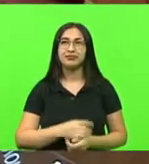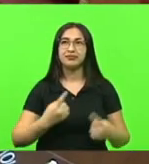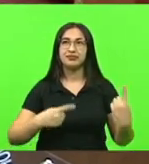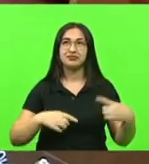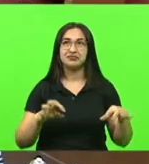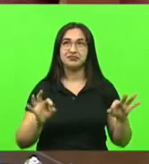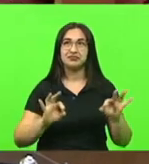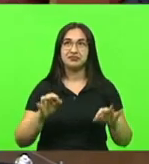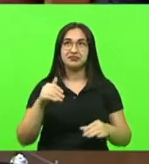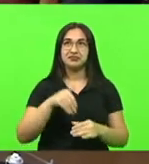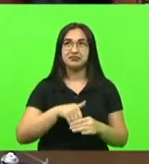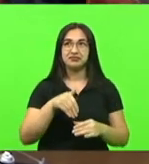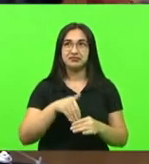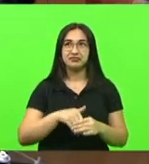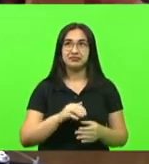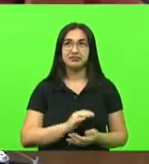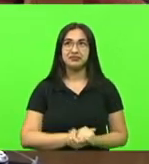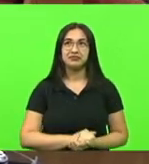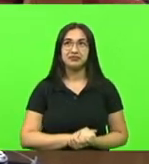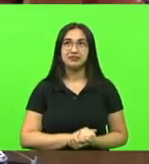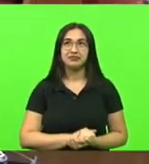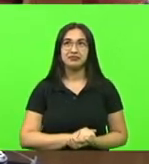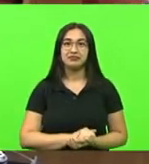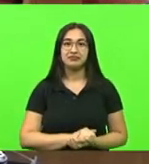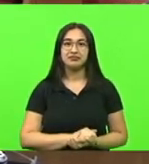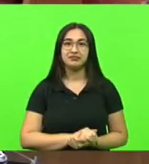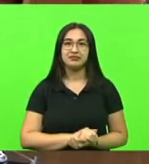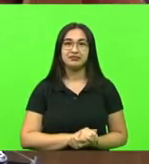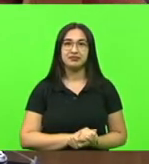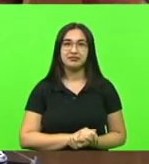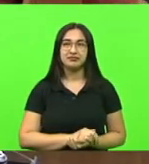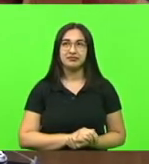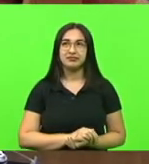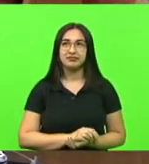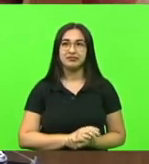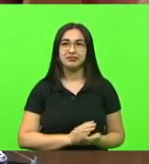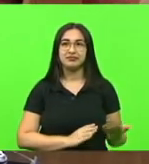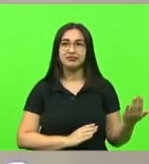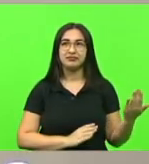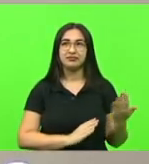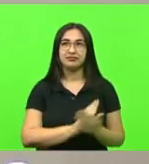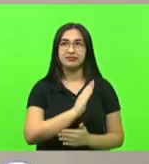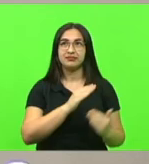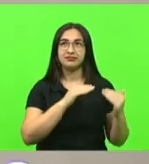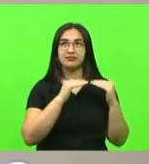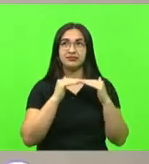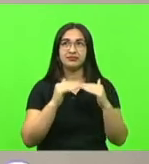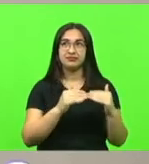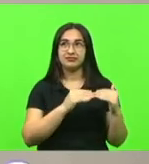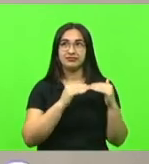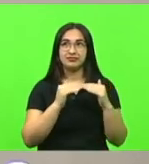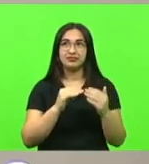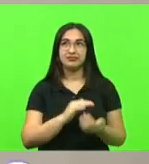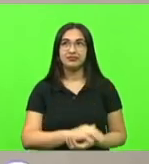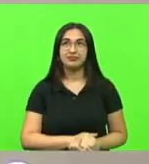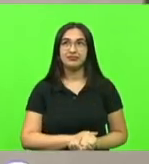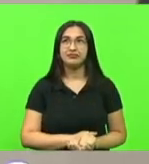Não havendo quem queira discutir em votação, deputados que aprovam, permaneçam como se encontra. Aprovado por unanimidade.